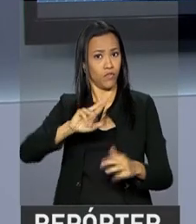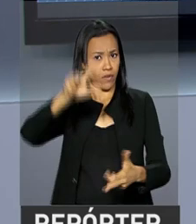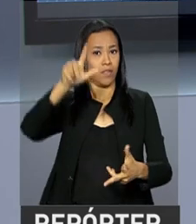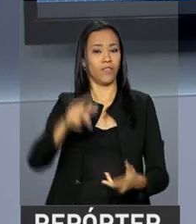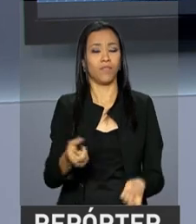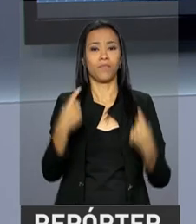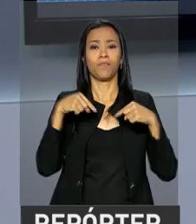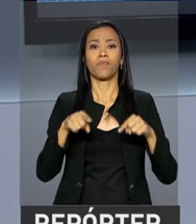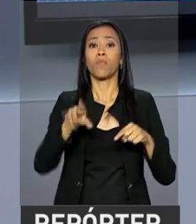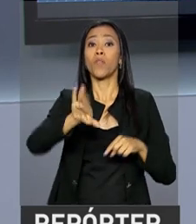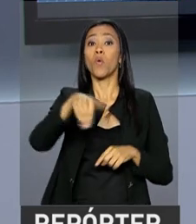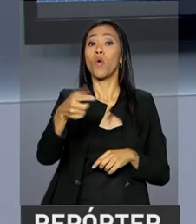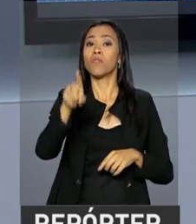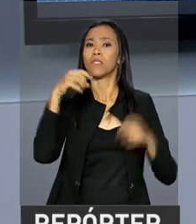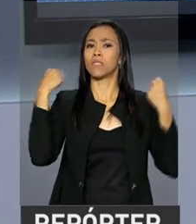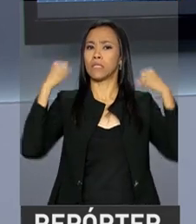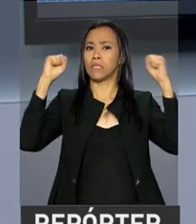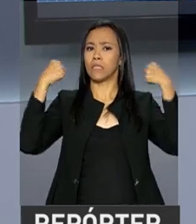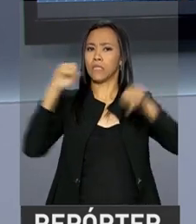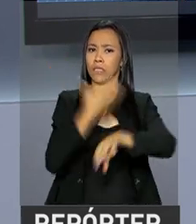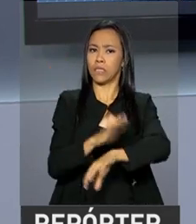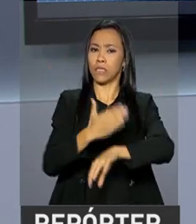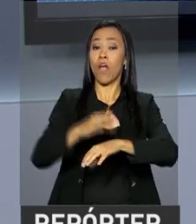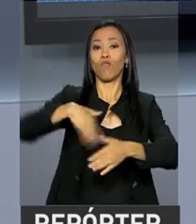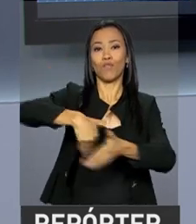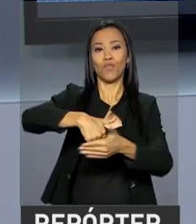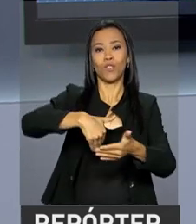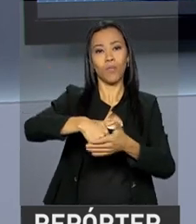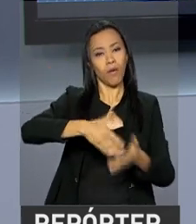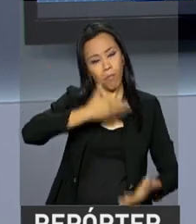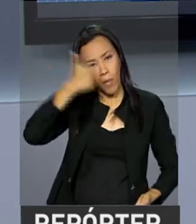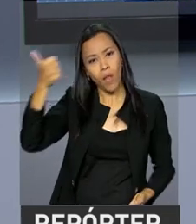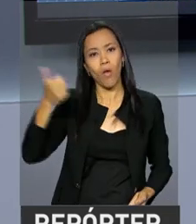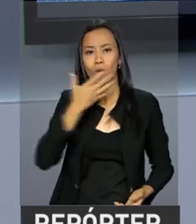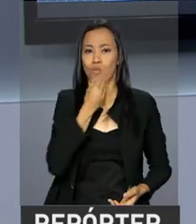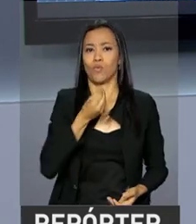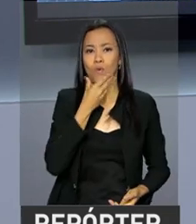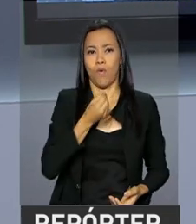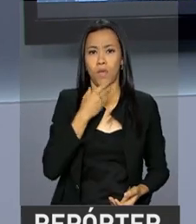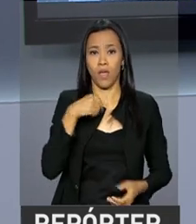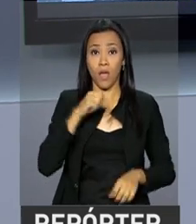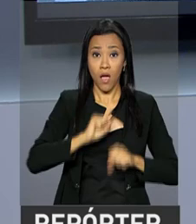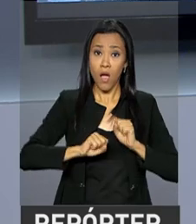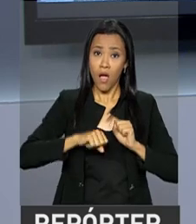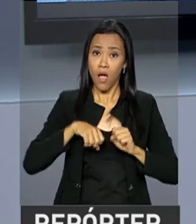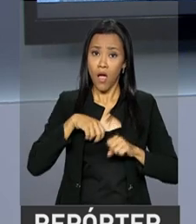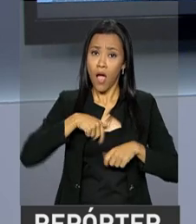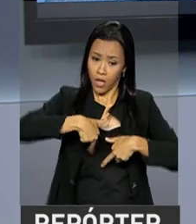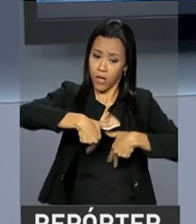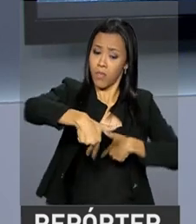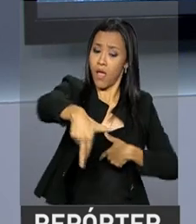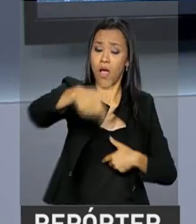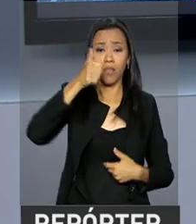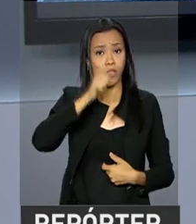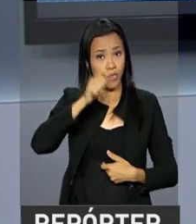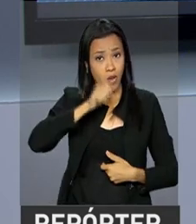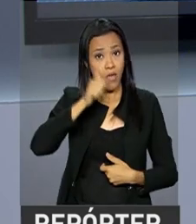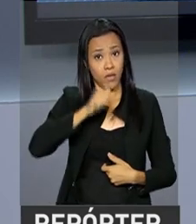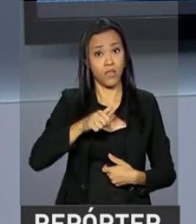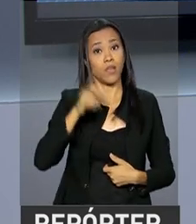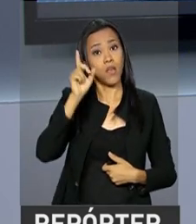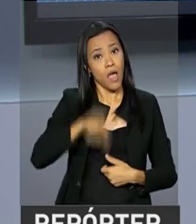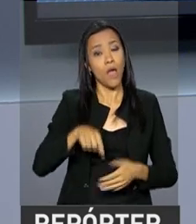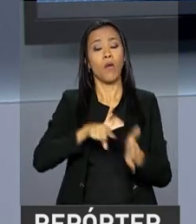hora de praticar exercício físico o futebol é preferência entre os homens e a caminhada tem maior aceitação pelas mulheres uma pesquisa